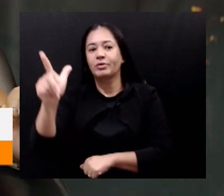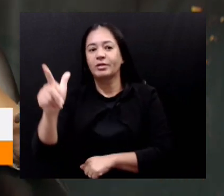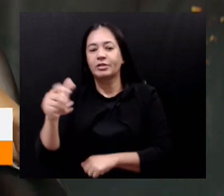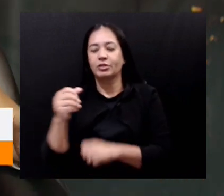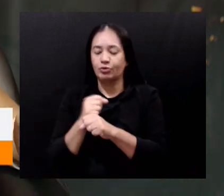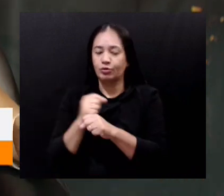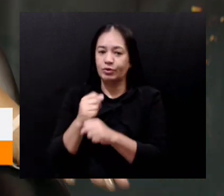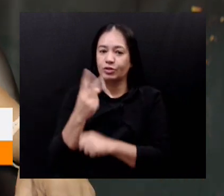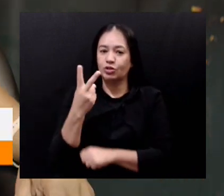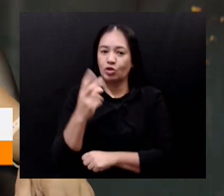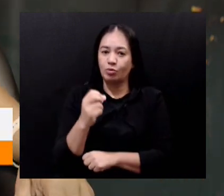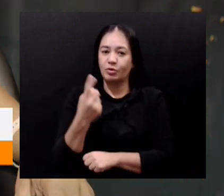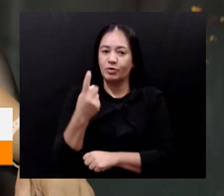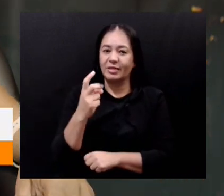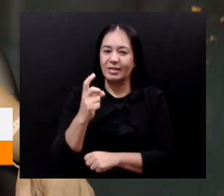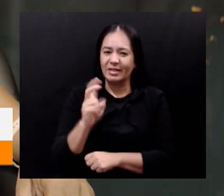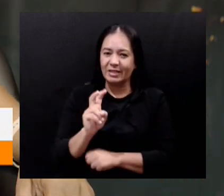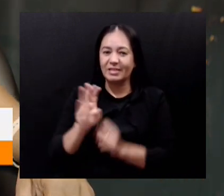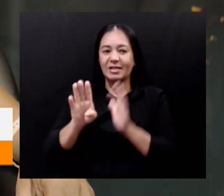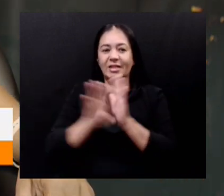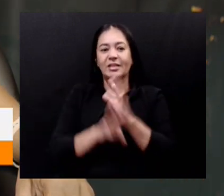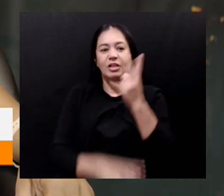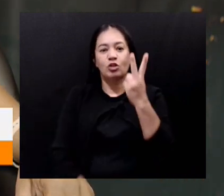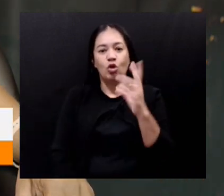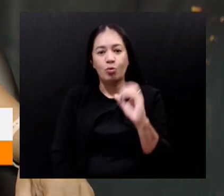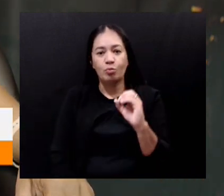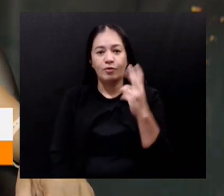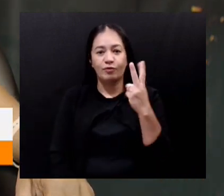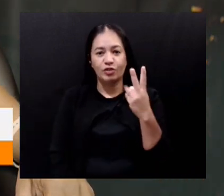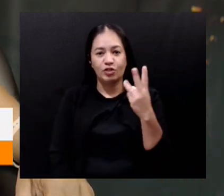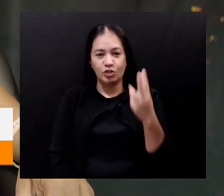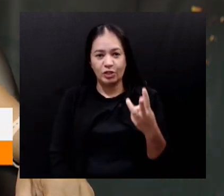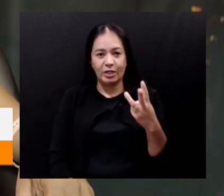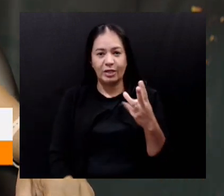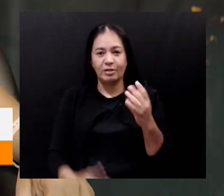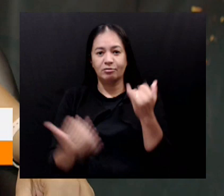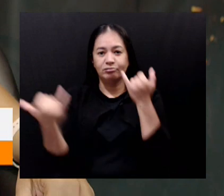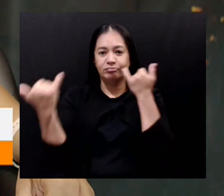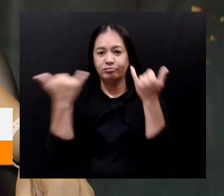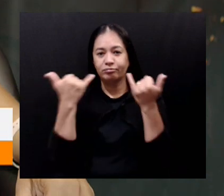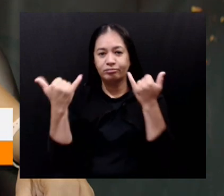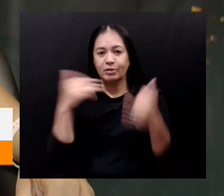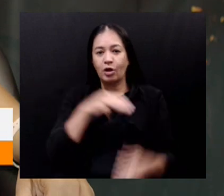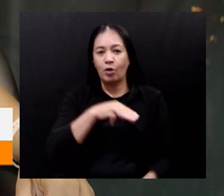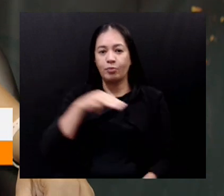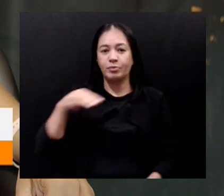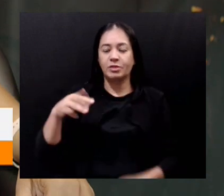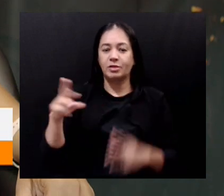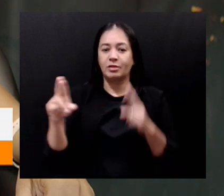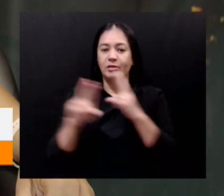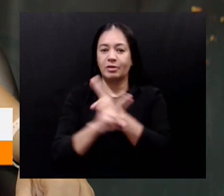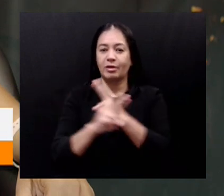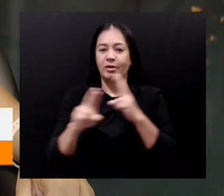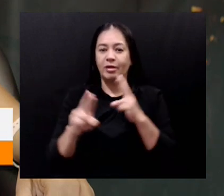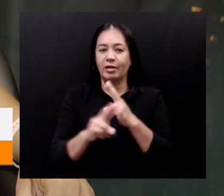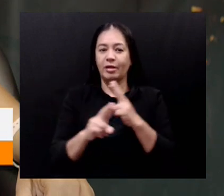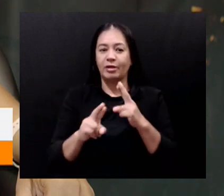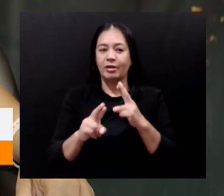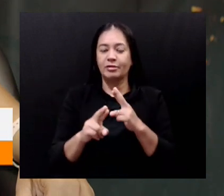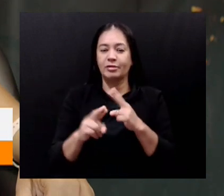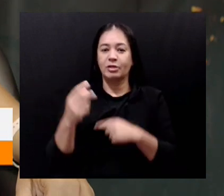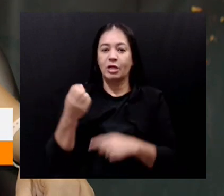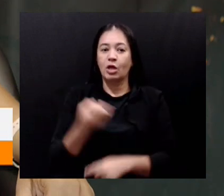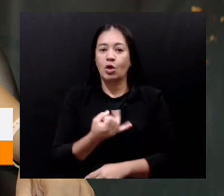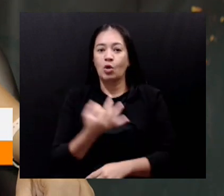2023, um ano base dos dados mais recentes do Ministério das Relações Exteriores, o salto no número de imigrantes foi de